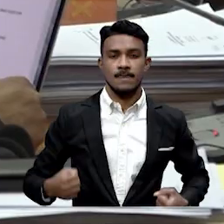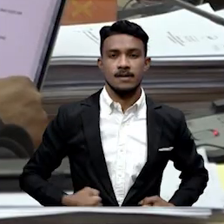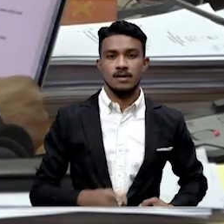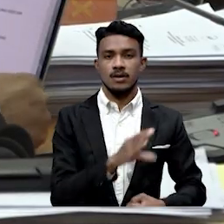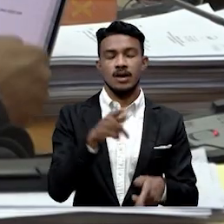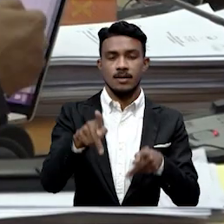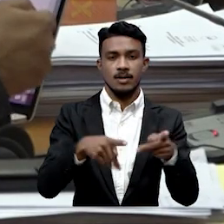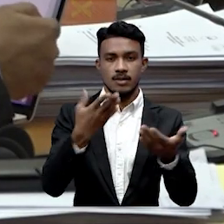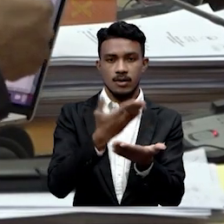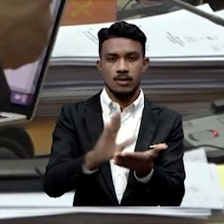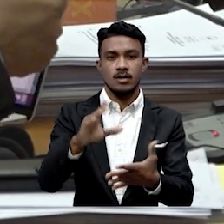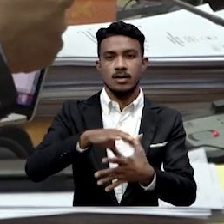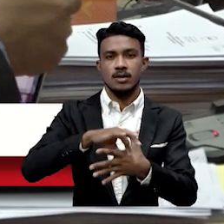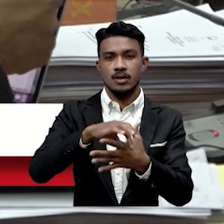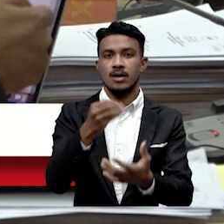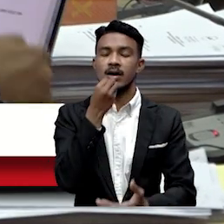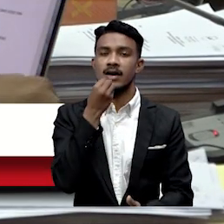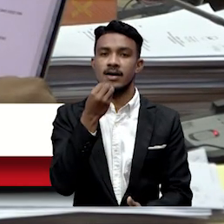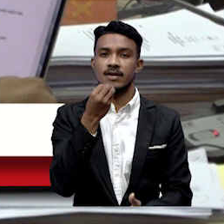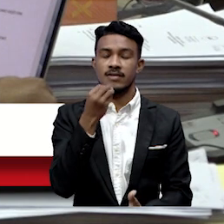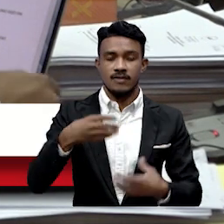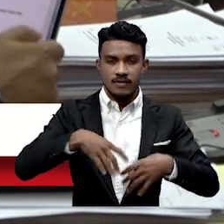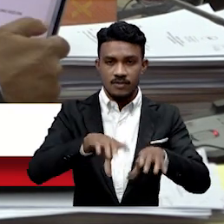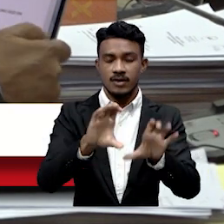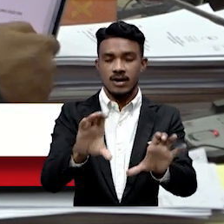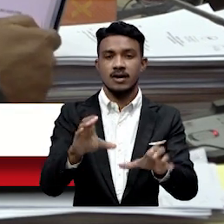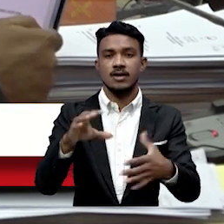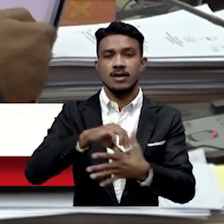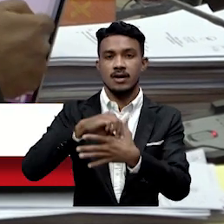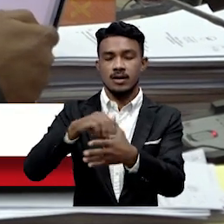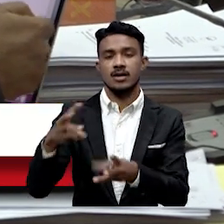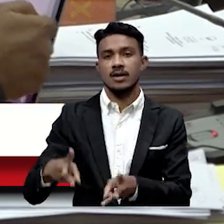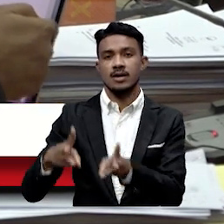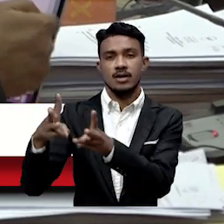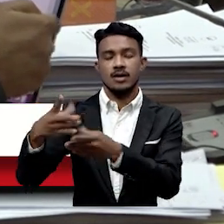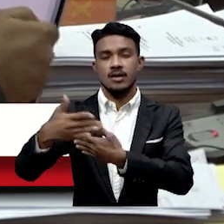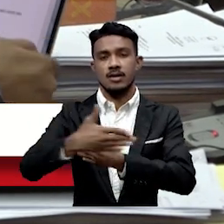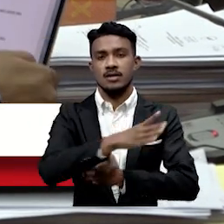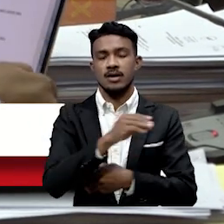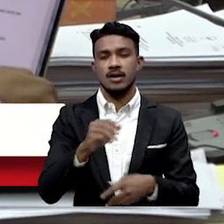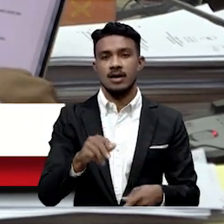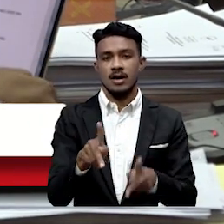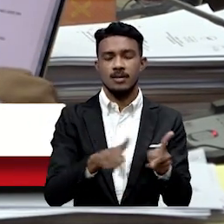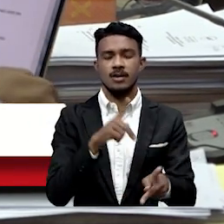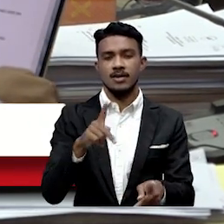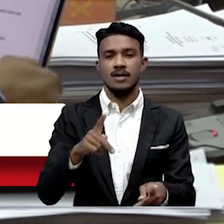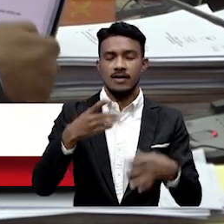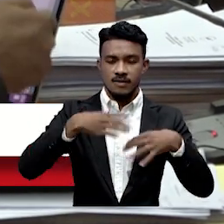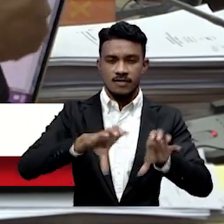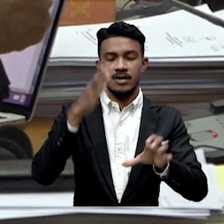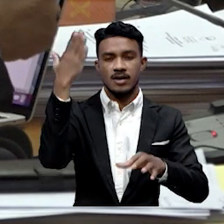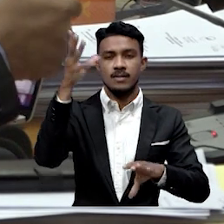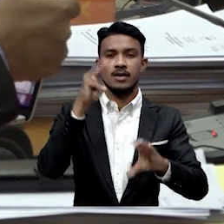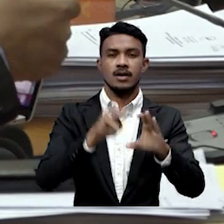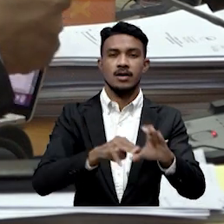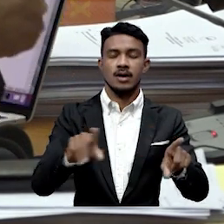na. Faan na am tutuir iha dalang. Ne primeiro, segundo, sir nebe ke faan iha mercado. Hanesa